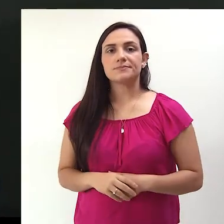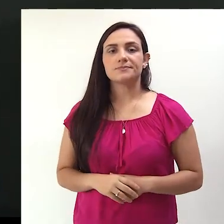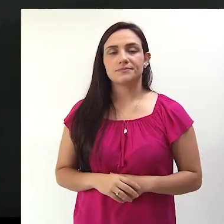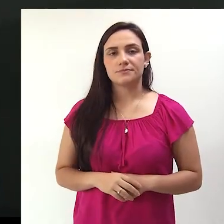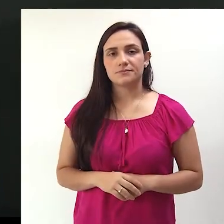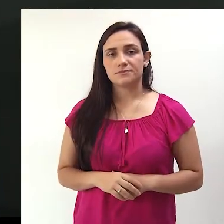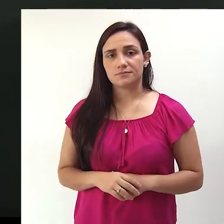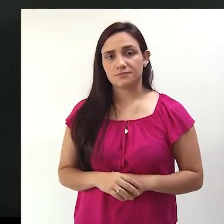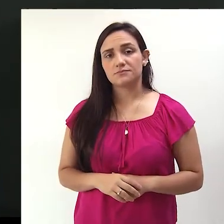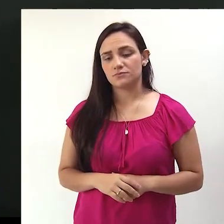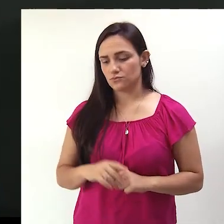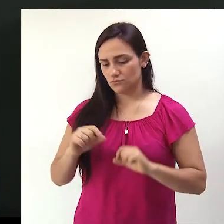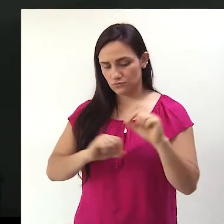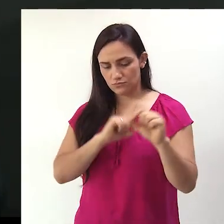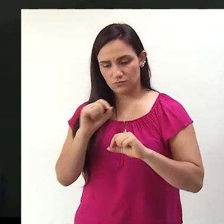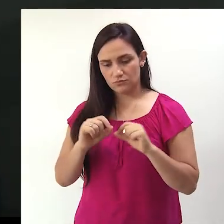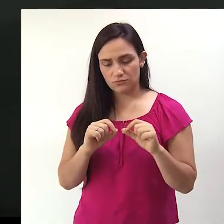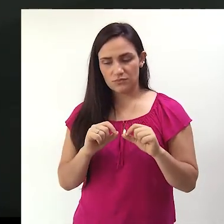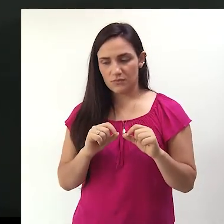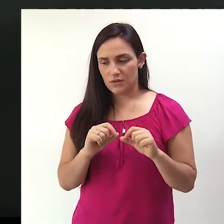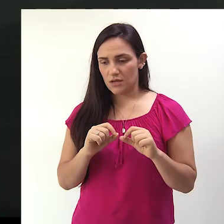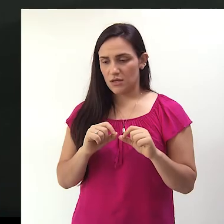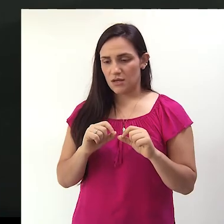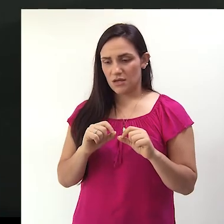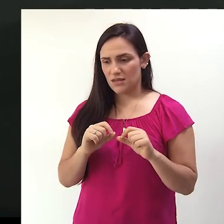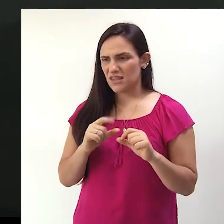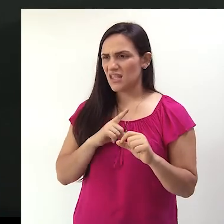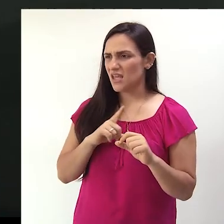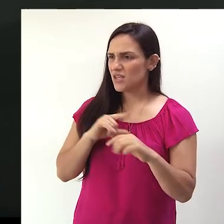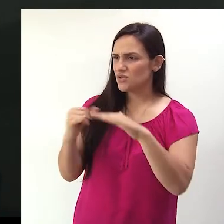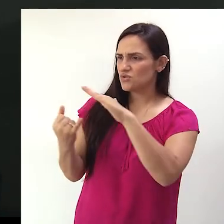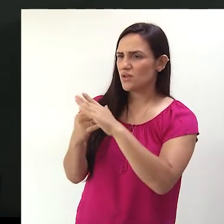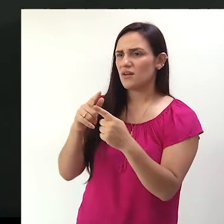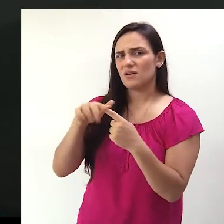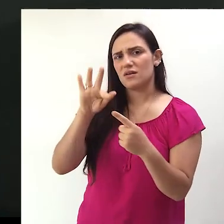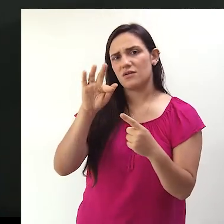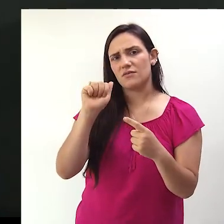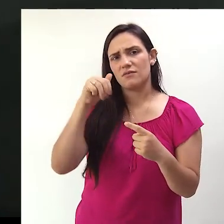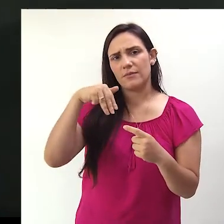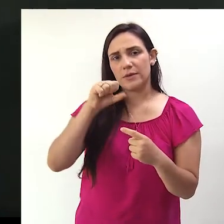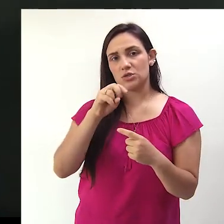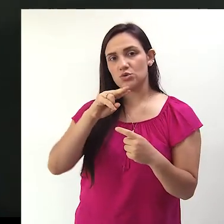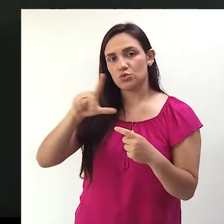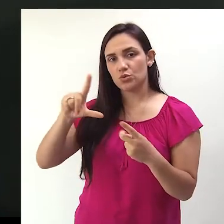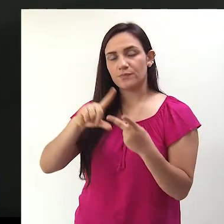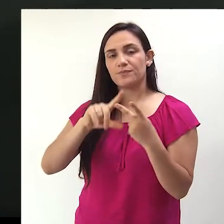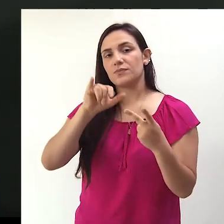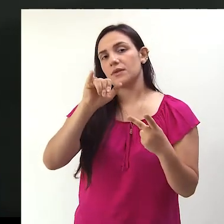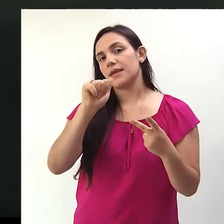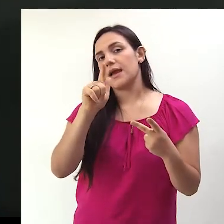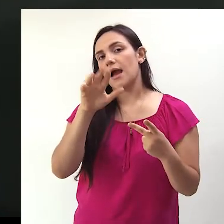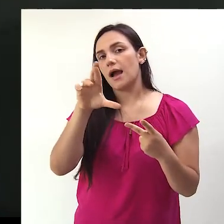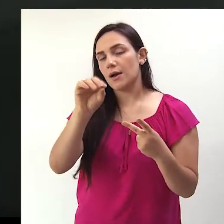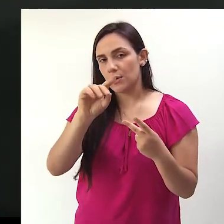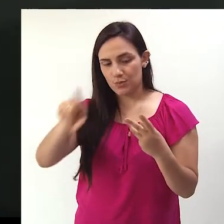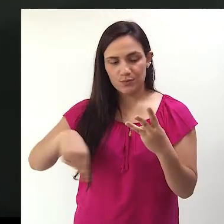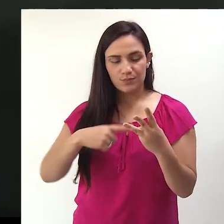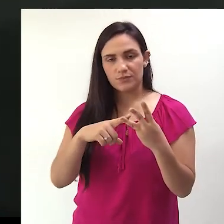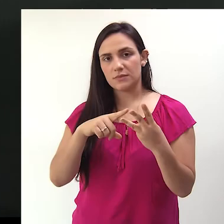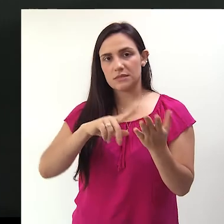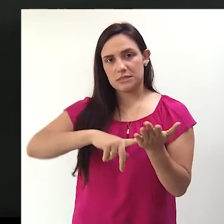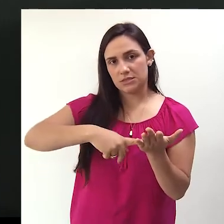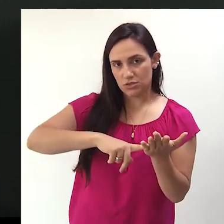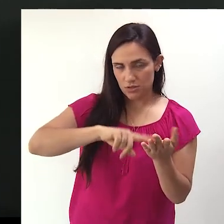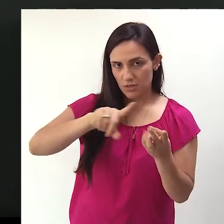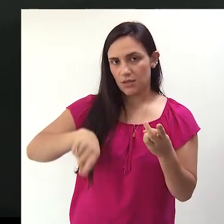que trabalham com o agro, seja a IMASul, FAMASul, o IAGRO, os